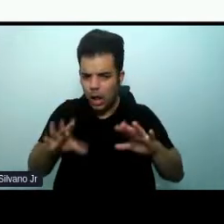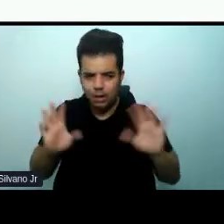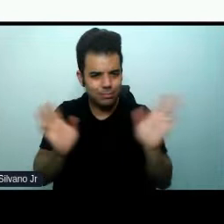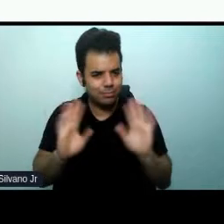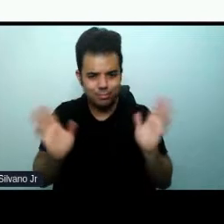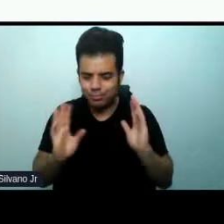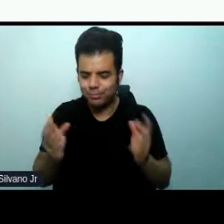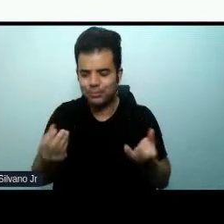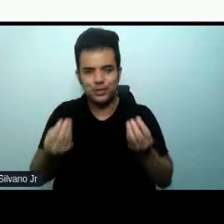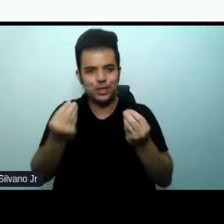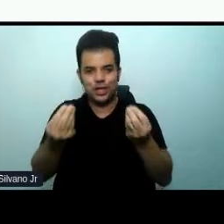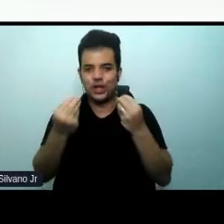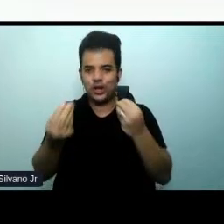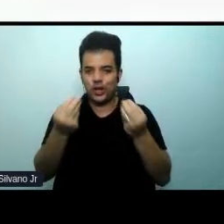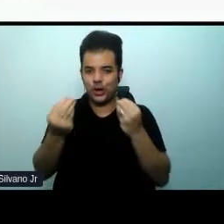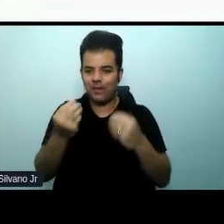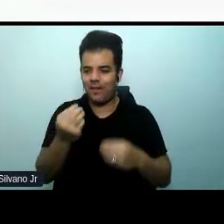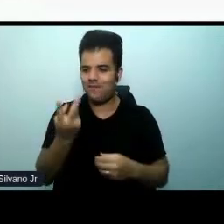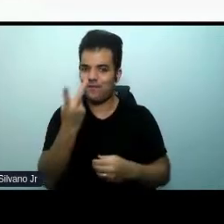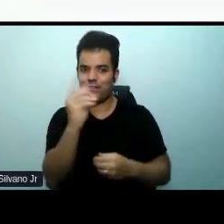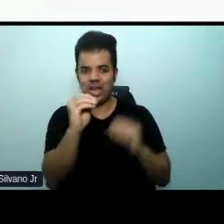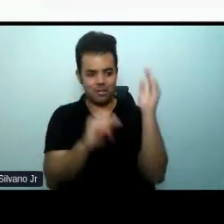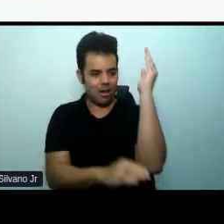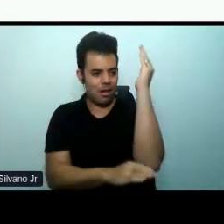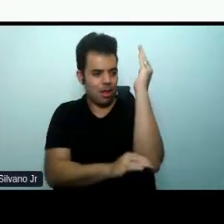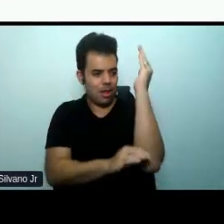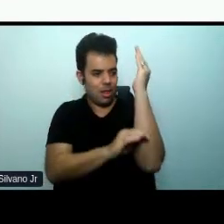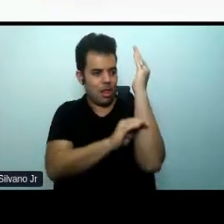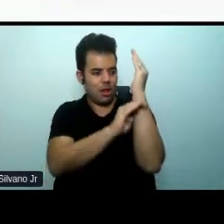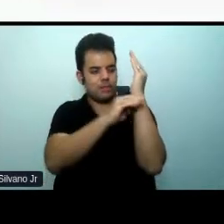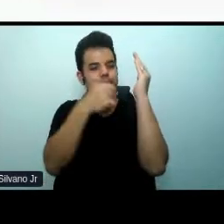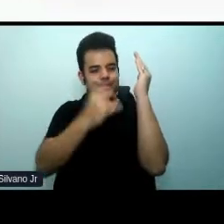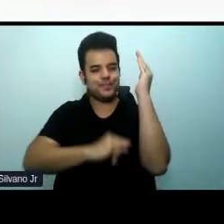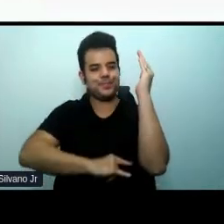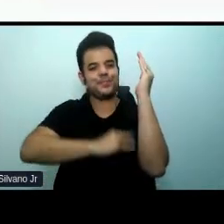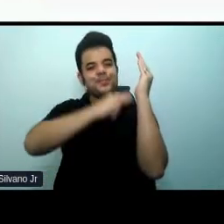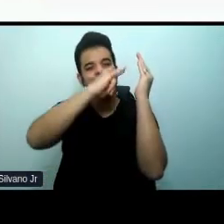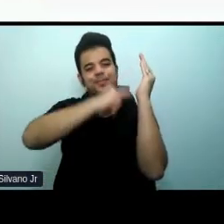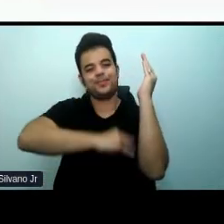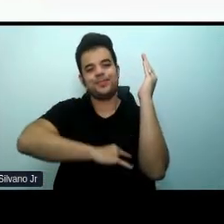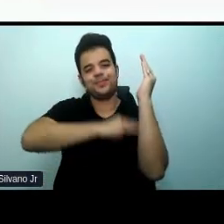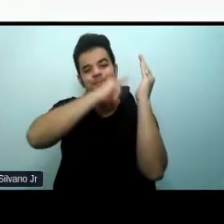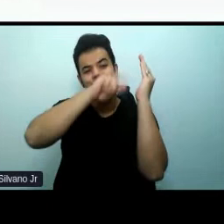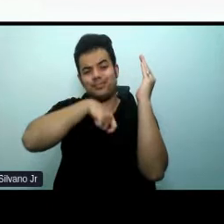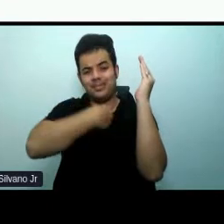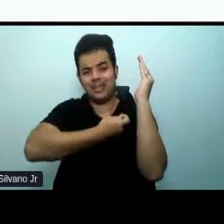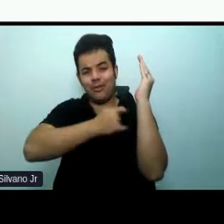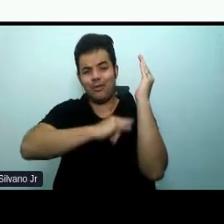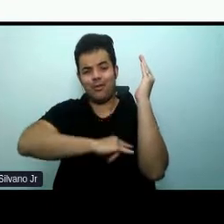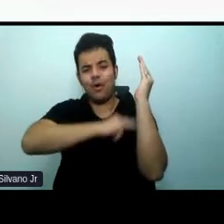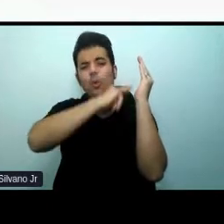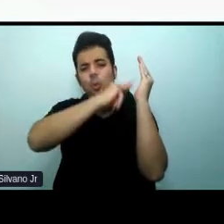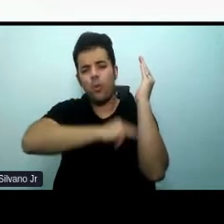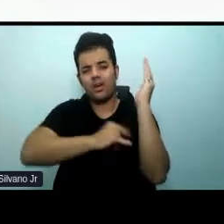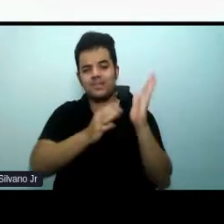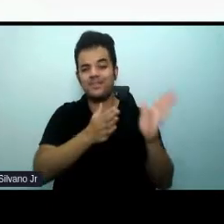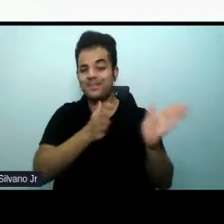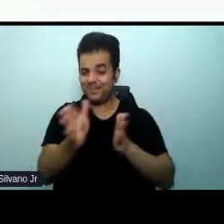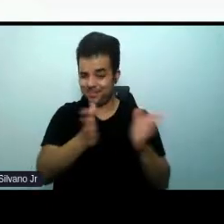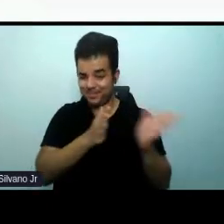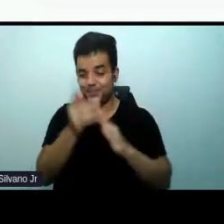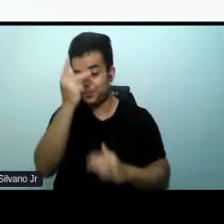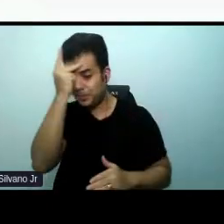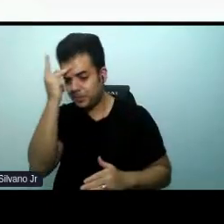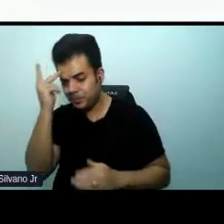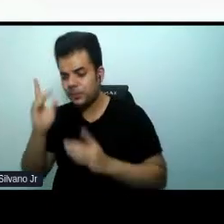inconcebível você fazer um prédio de 20 andares sem ter um elevador. O elevador é acessibilidade, não só para pessoa com deficiência, mas para